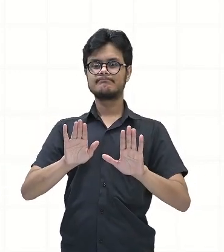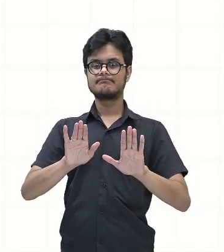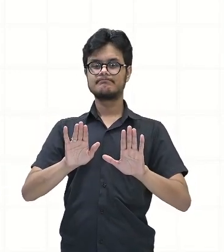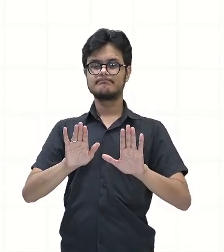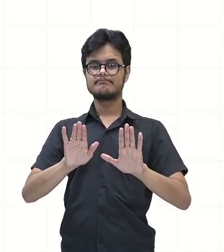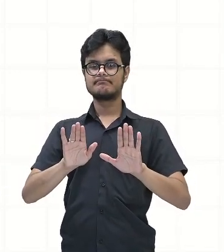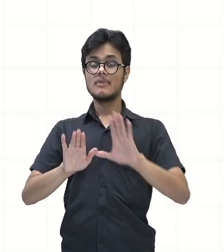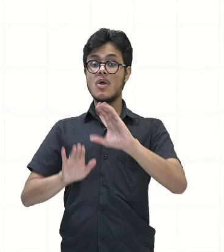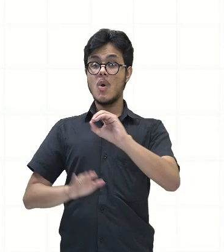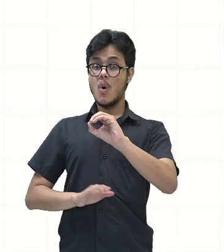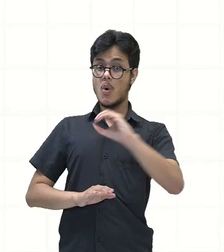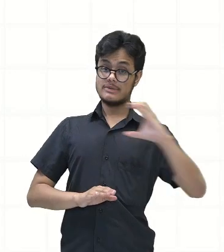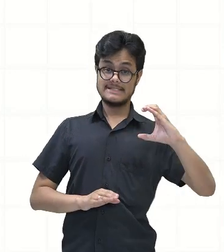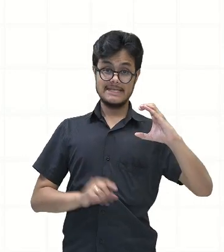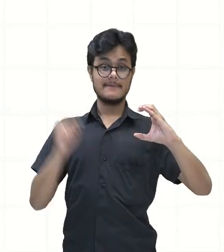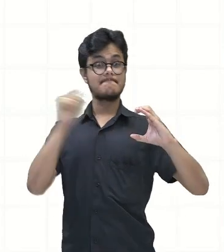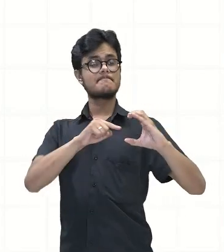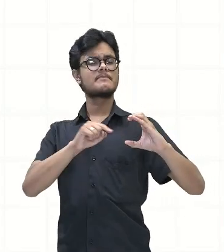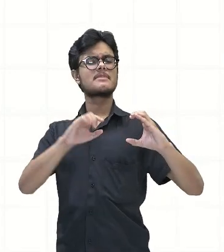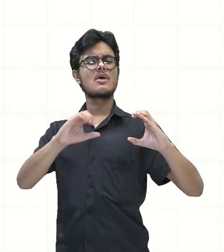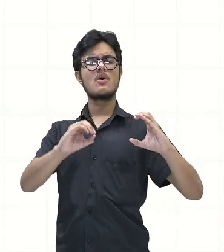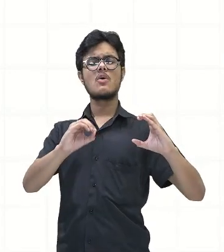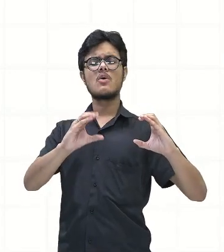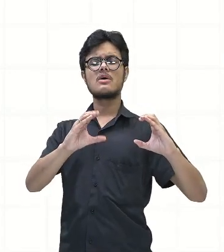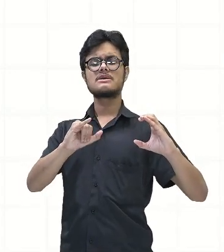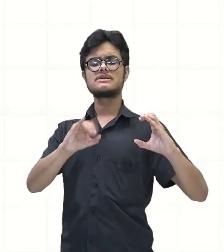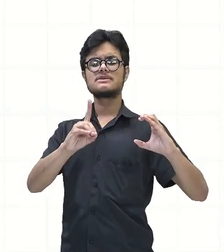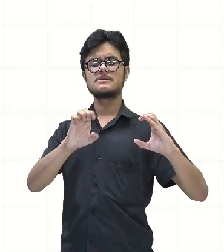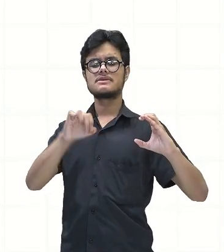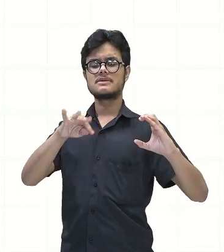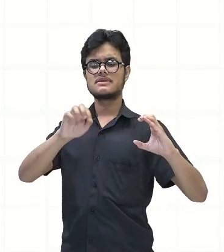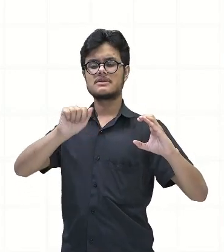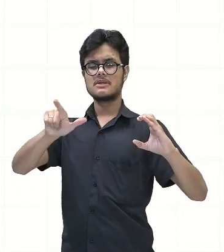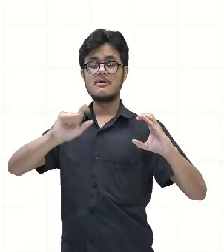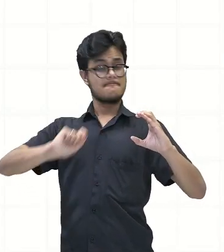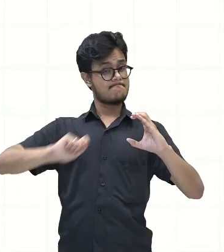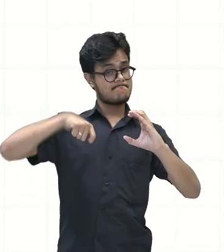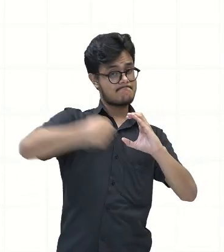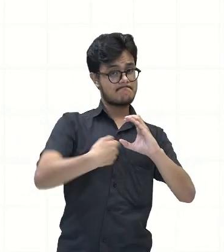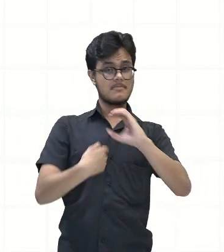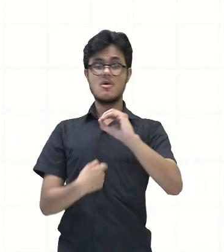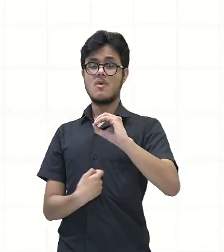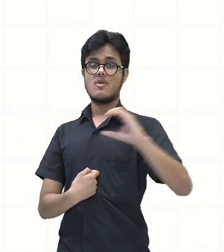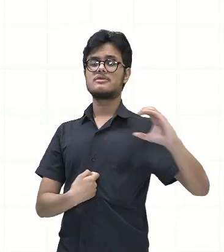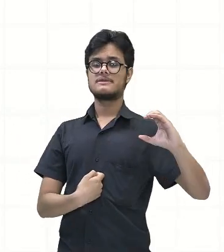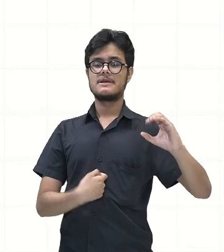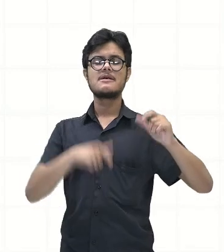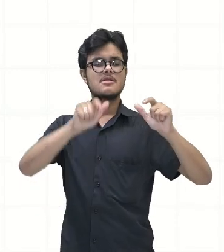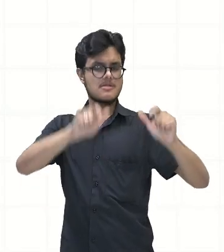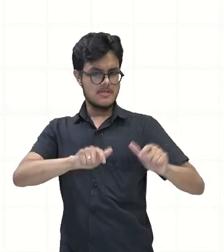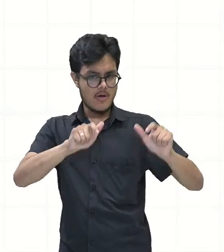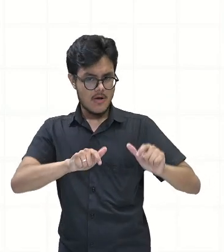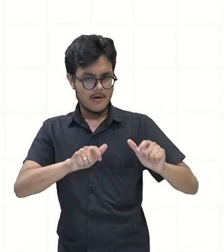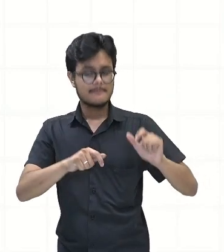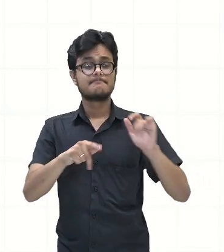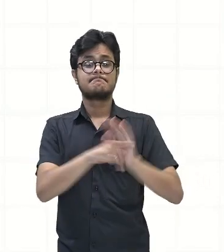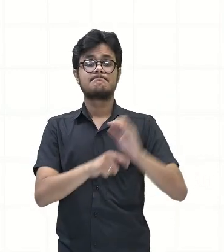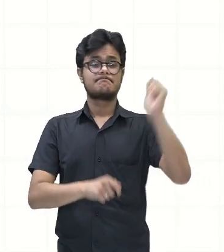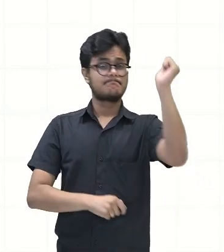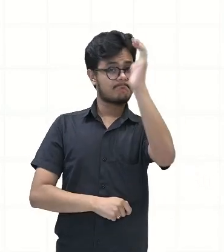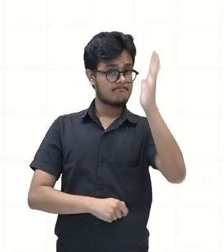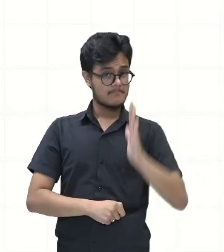né? Então, todas as terras do território brasileiro estão concentradas, estão localizadas na